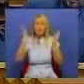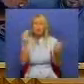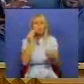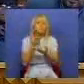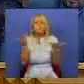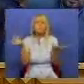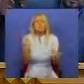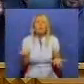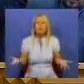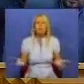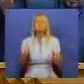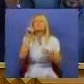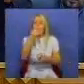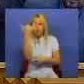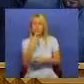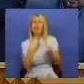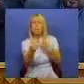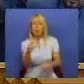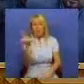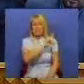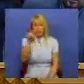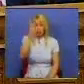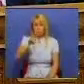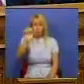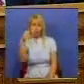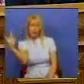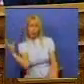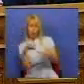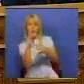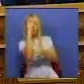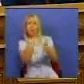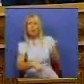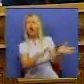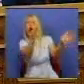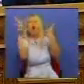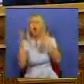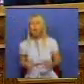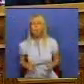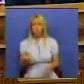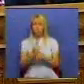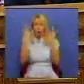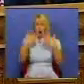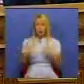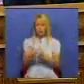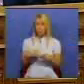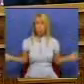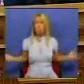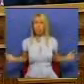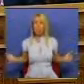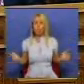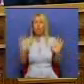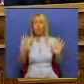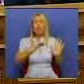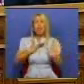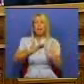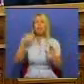Onde é que param os 600 milhões de euros deste imposto? Porque eles desapareceram do orçamento. Estão no déficit. Não estão é no